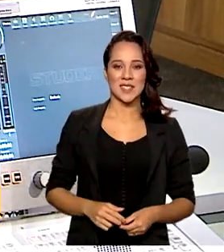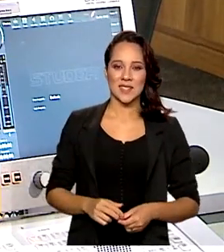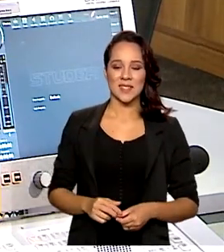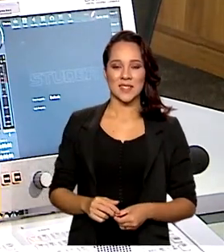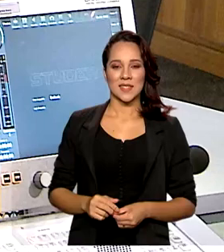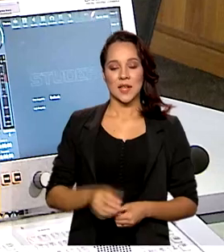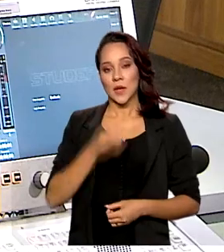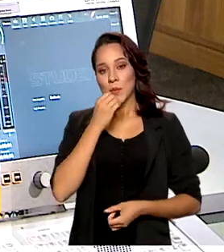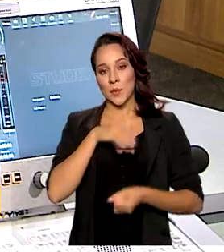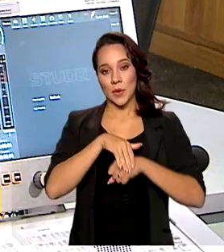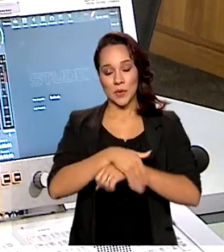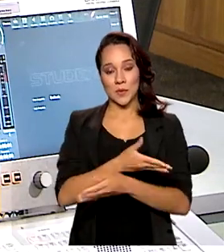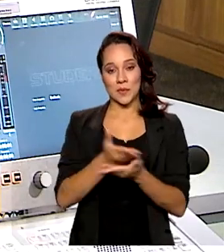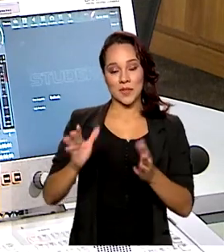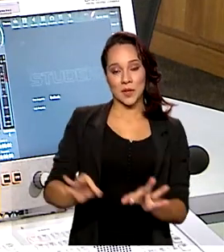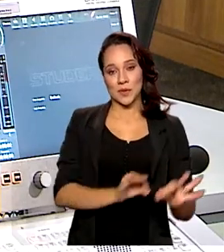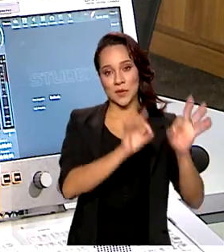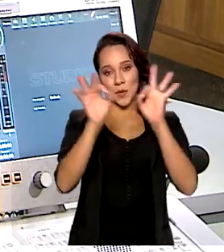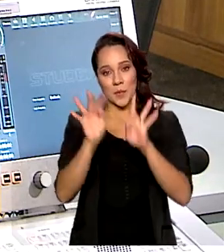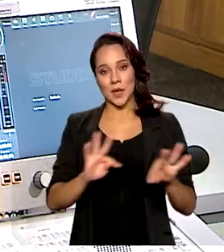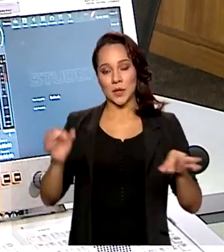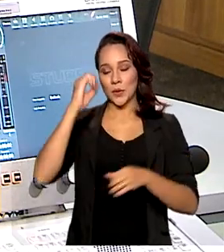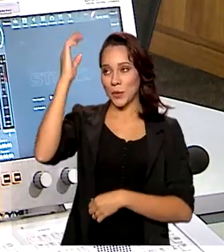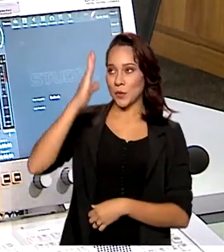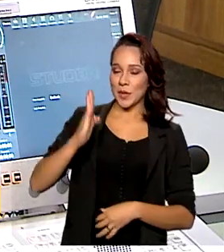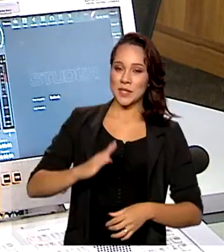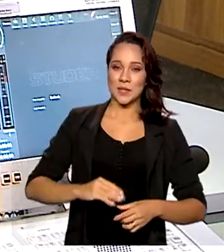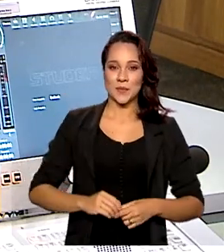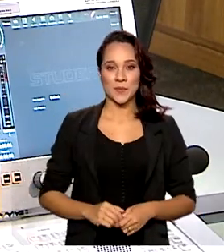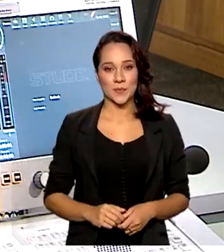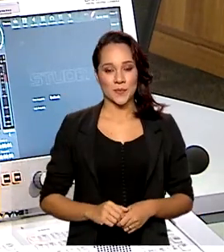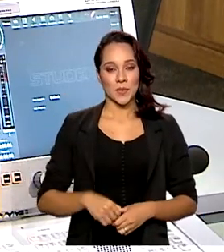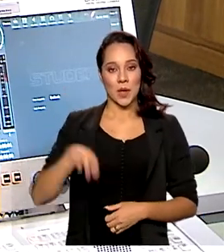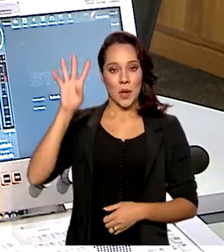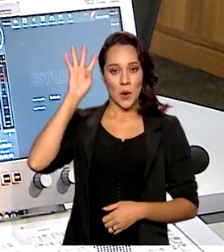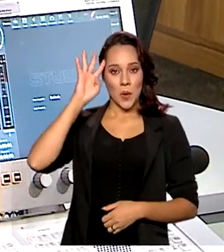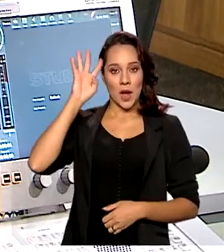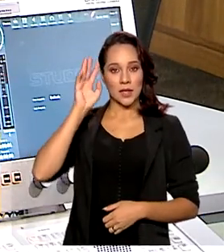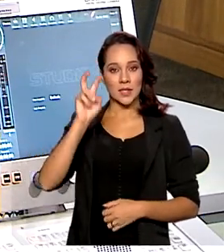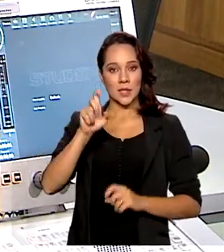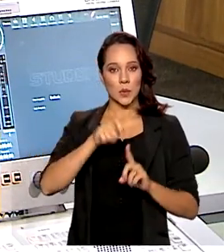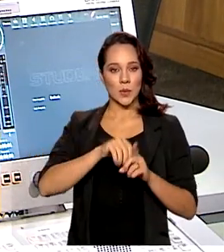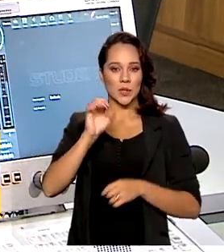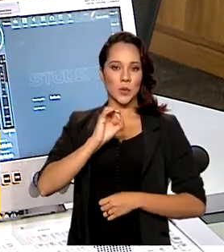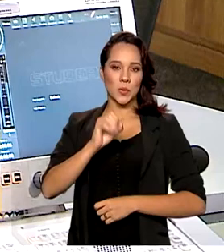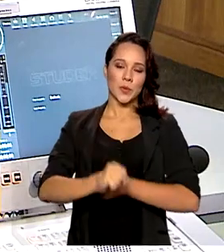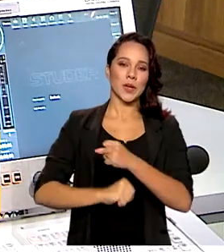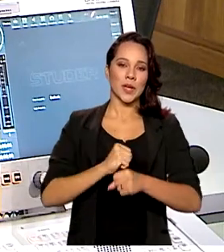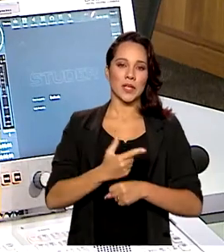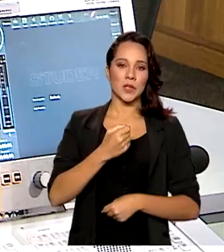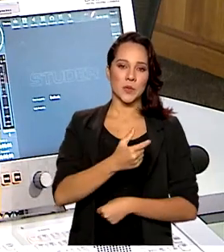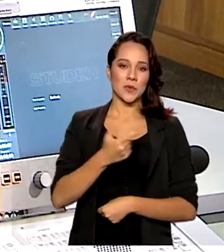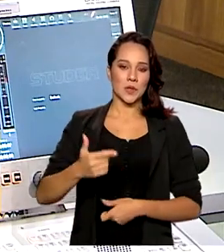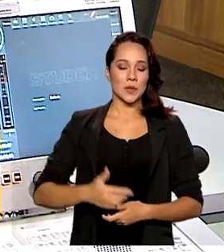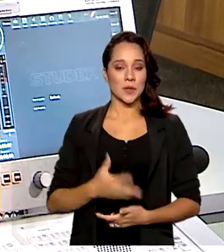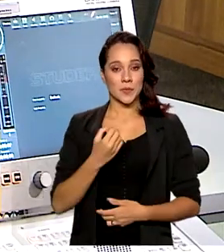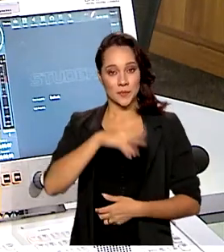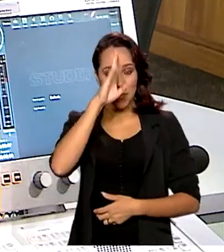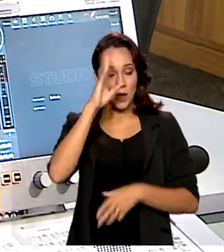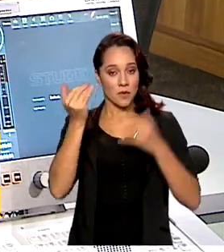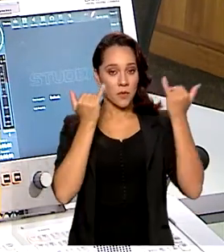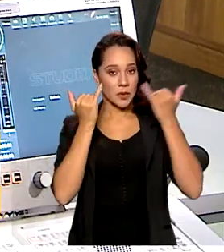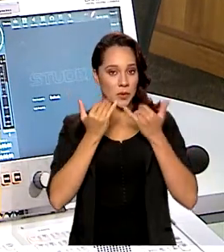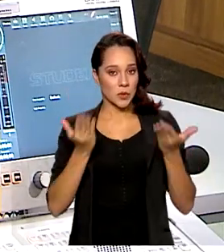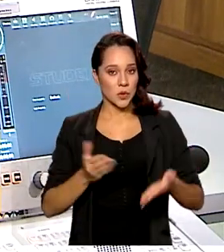hoje. Boa noite. Boa noite para você que nos acompanha em todo o país. Quarta-feira, 5 de outubro de 2022. E vamos ao destaque